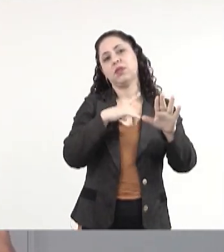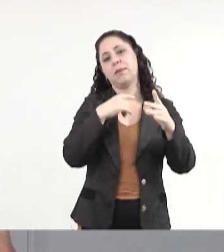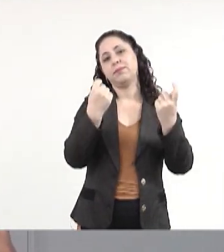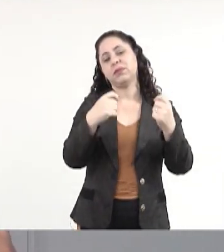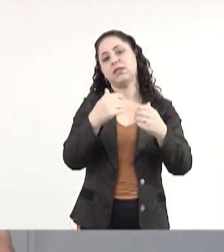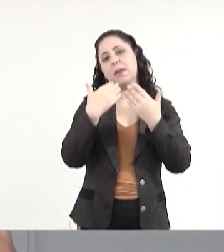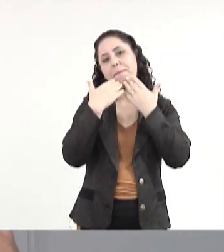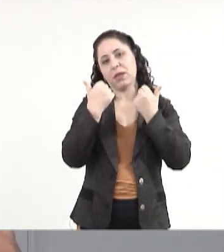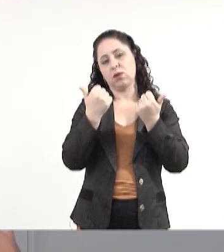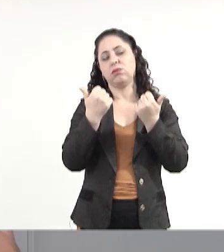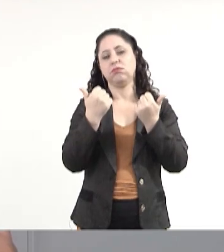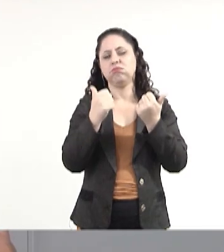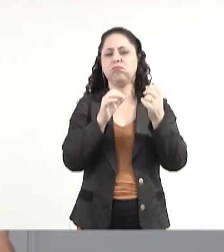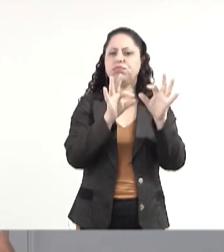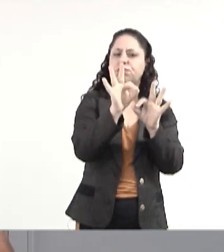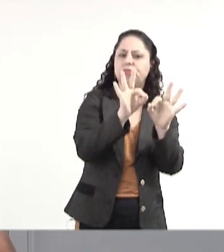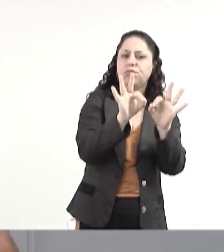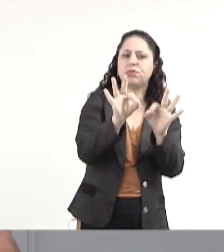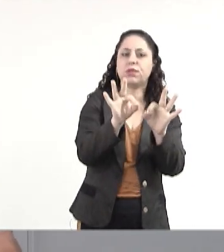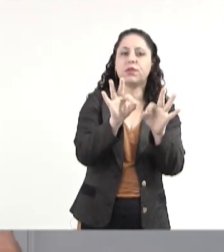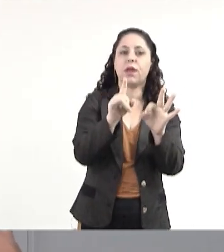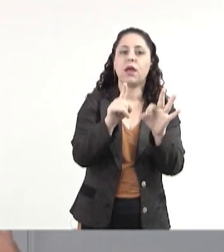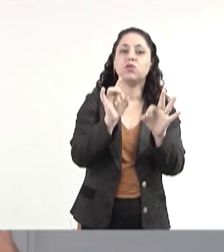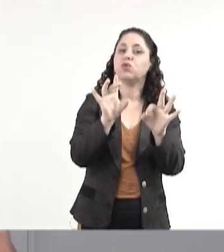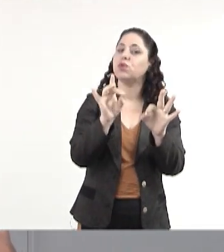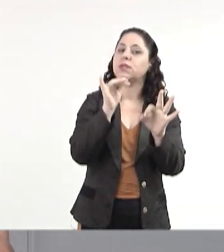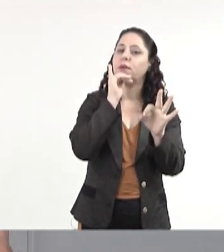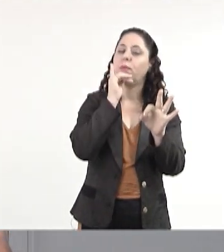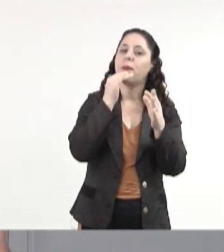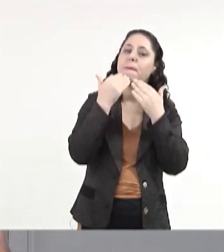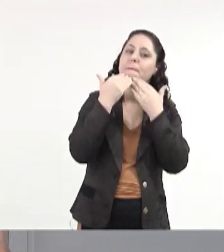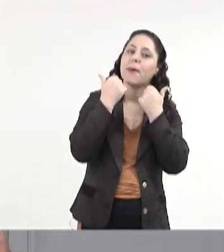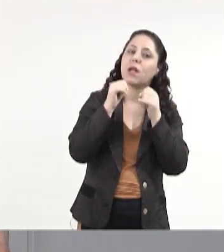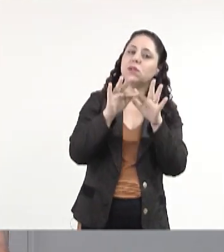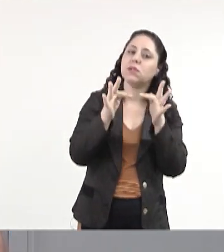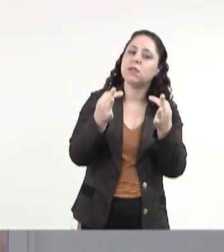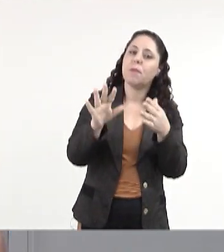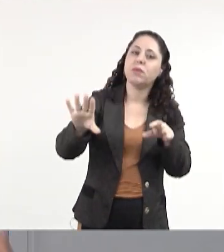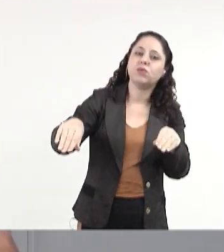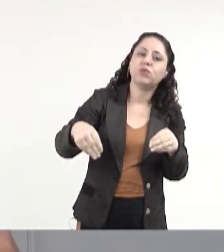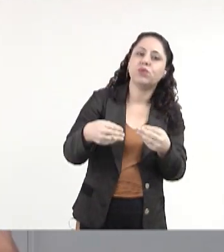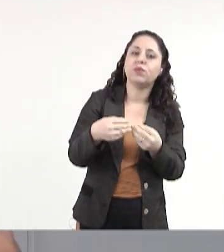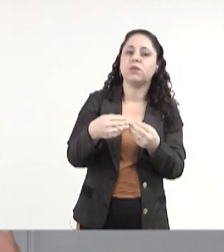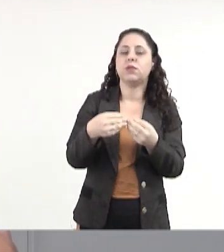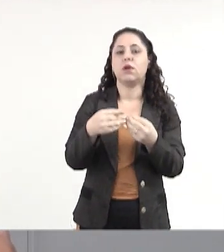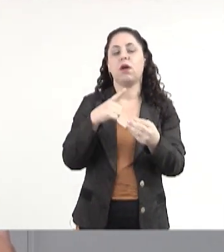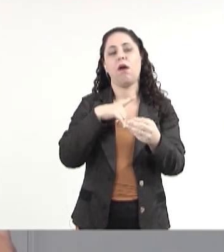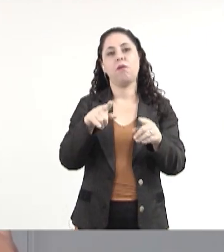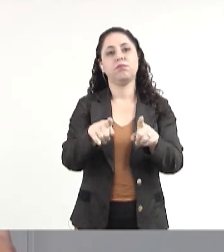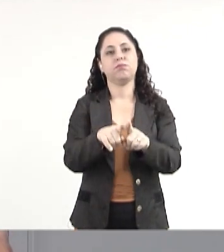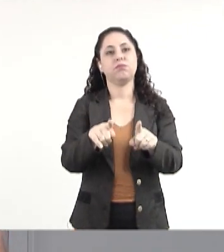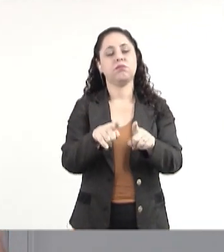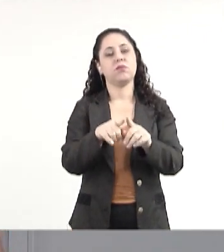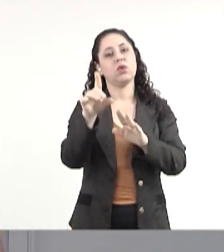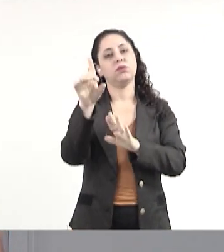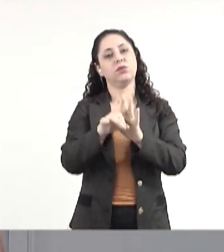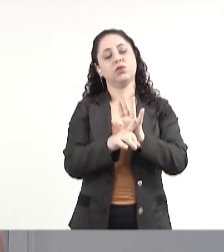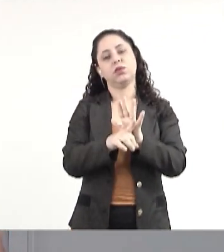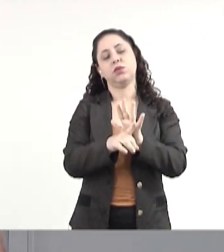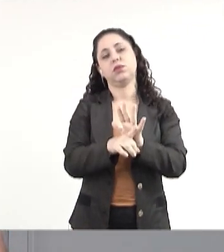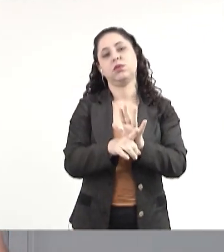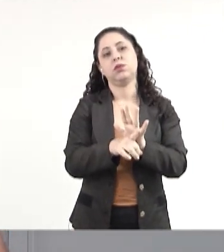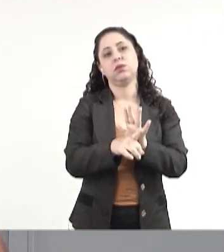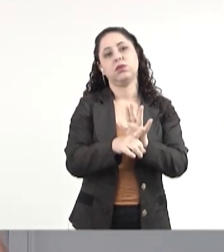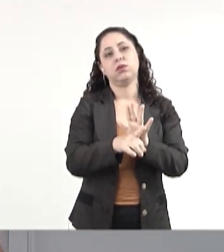tem que ser melhorada, Então, trata-se apenas de uma melhoria, de uma simplificação e também o direito